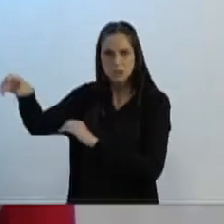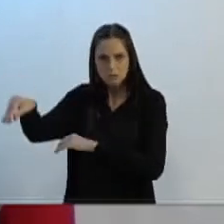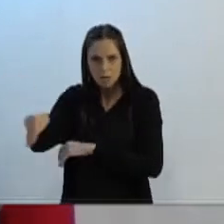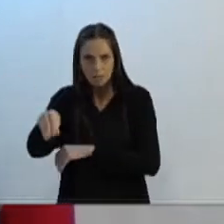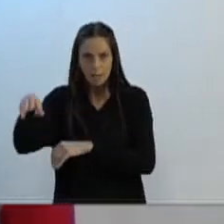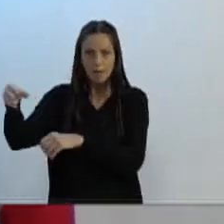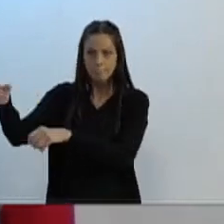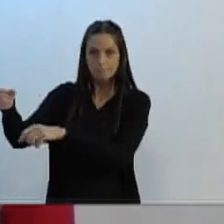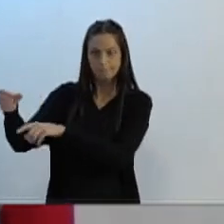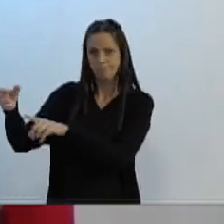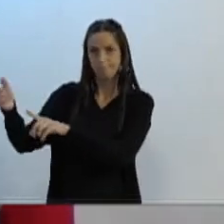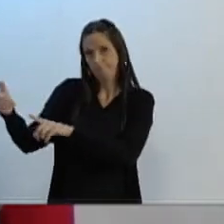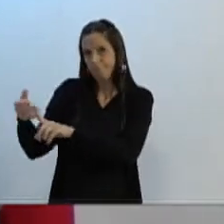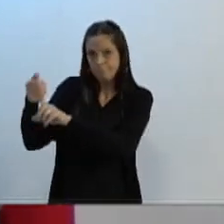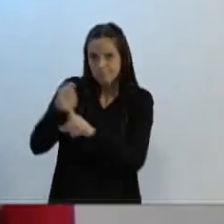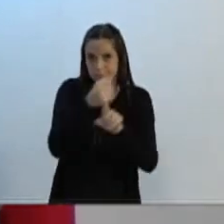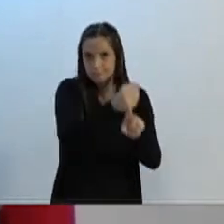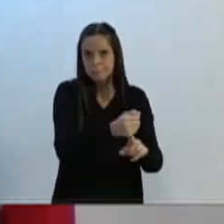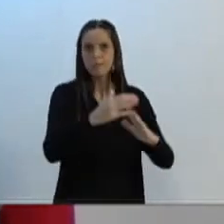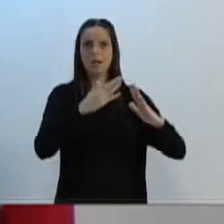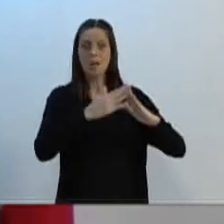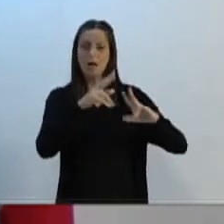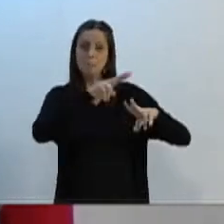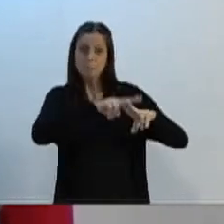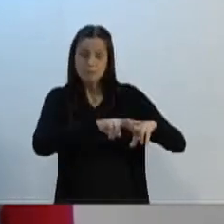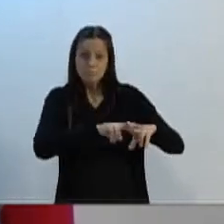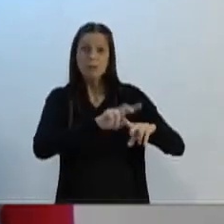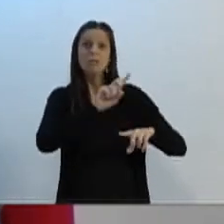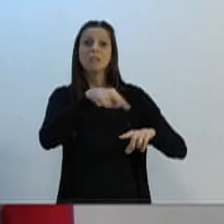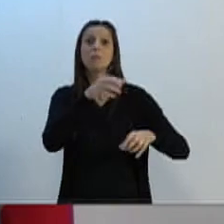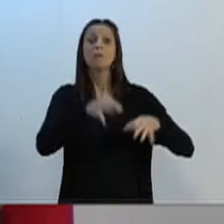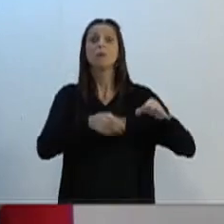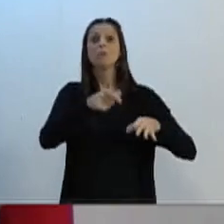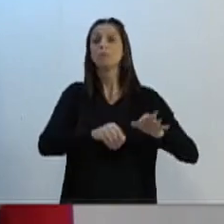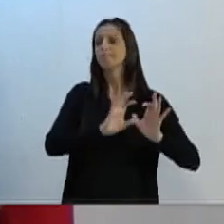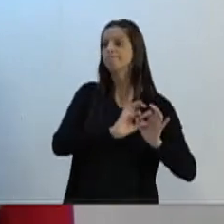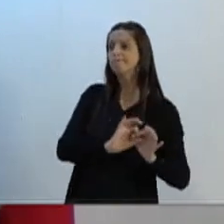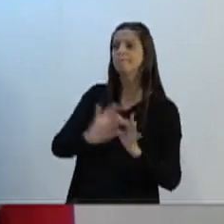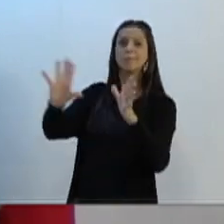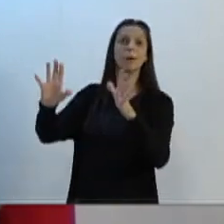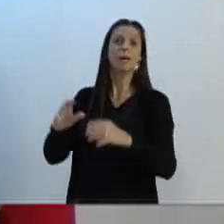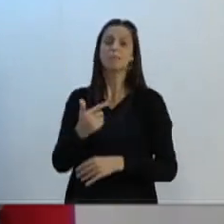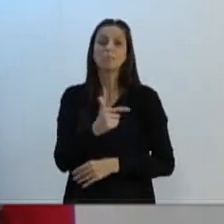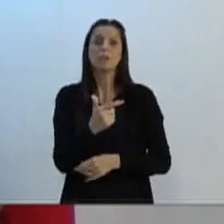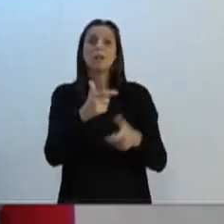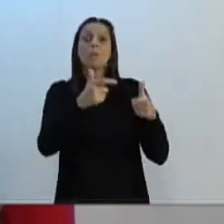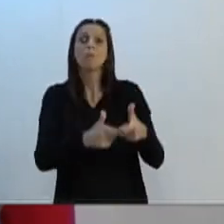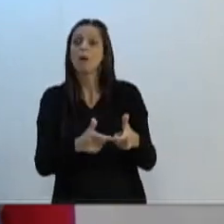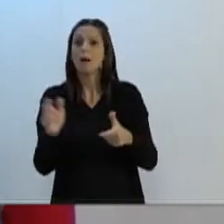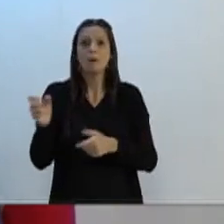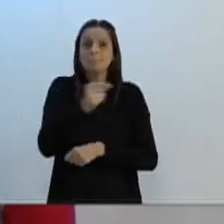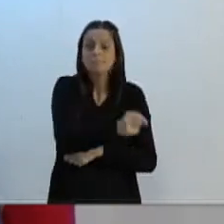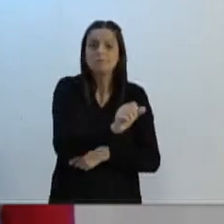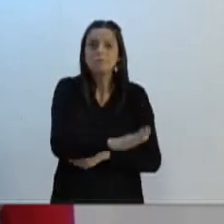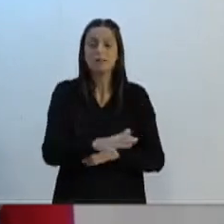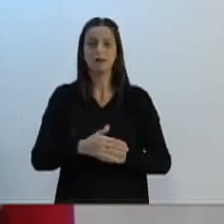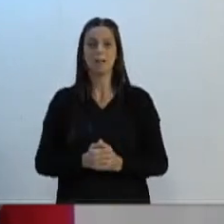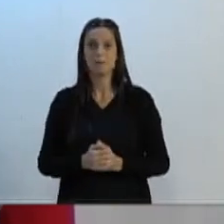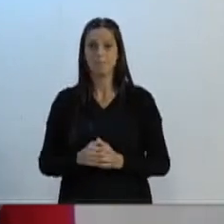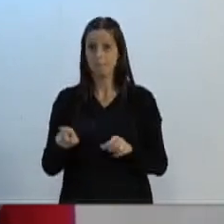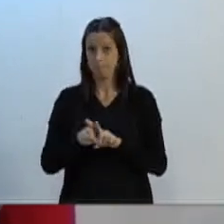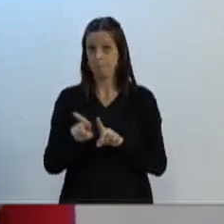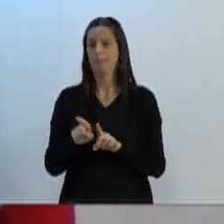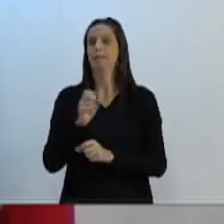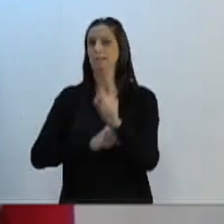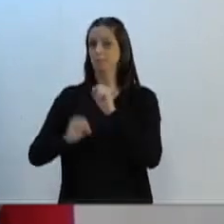o traficante foi liberado. Lembrando que esse mesmo caso, uma situação muito similar a essa, aconteceu também em dezembro. Ou